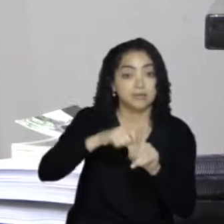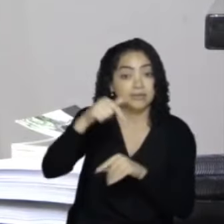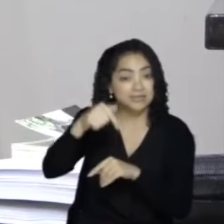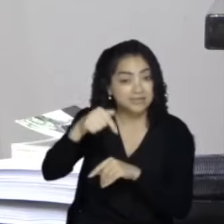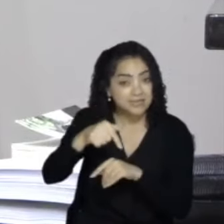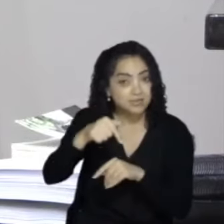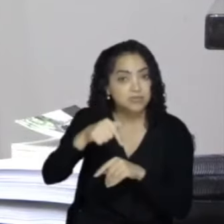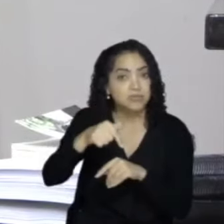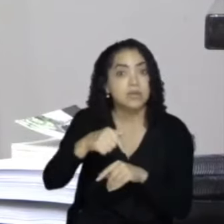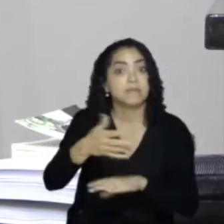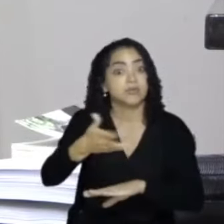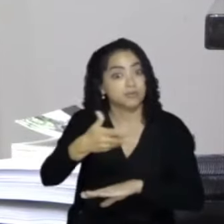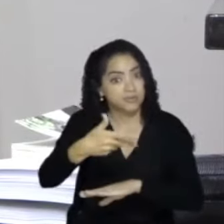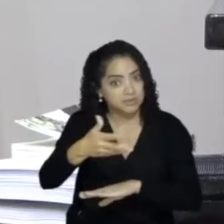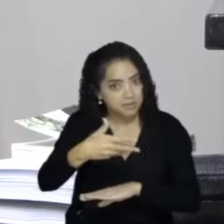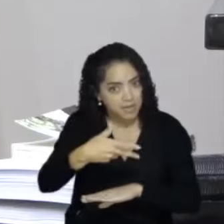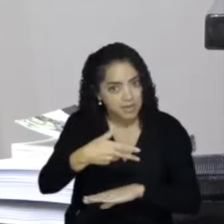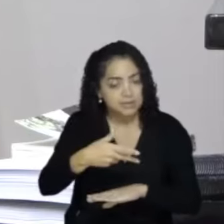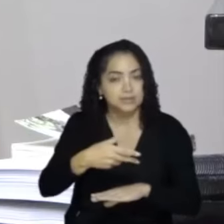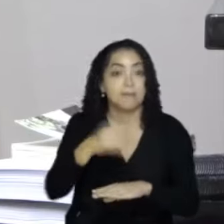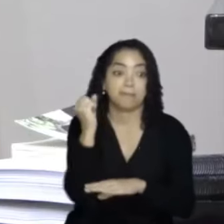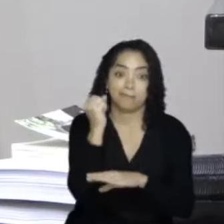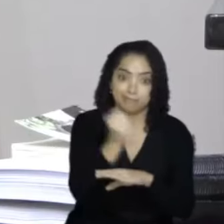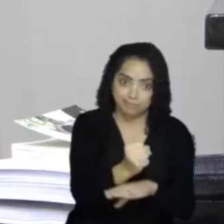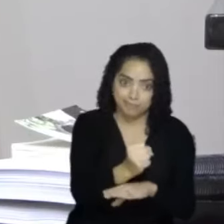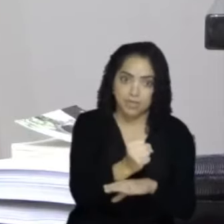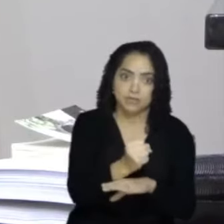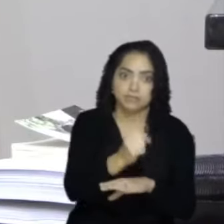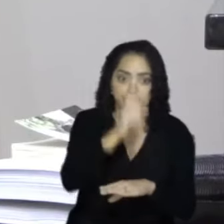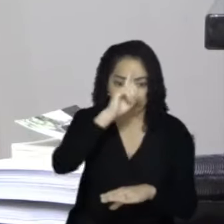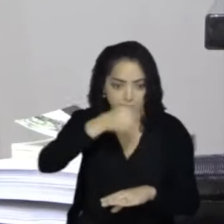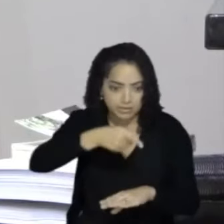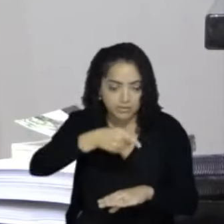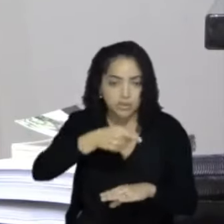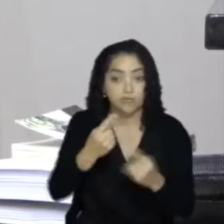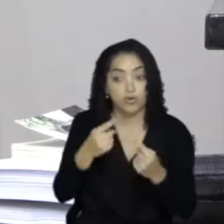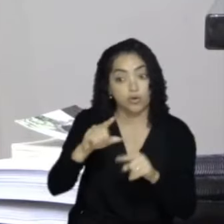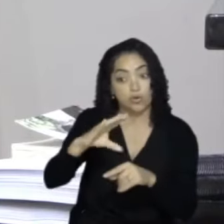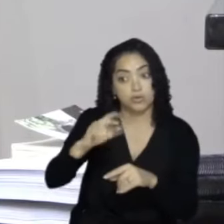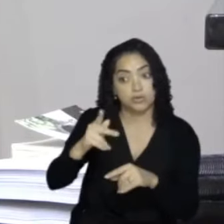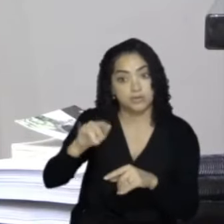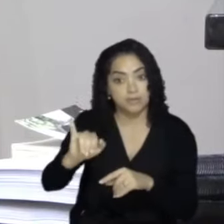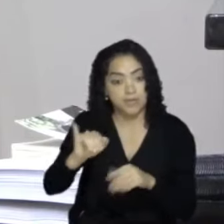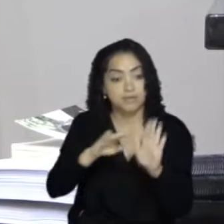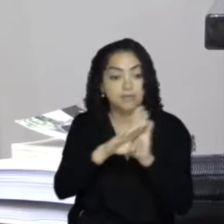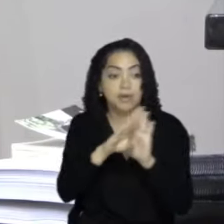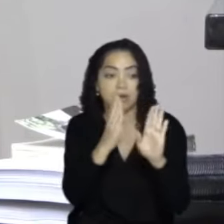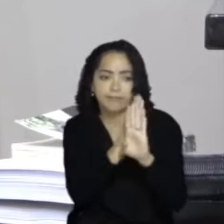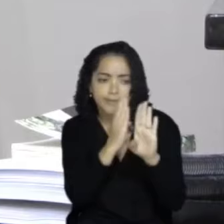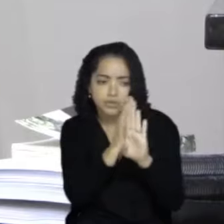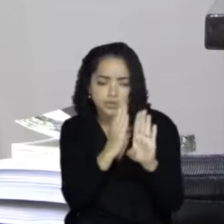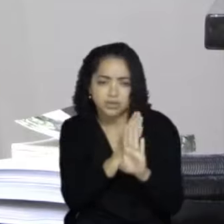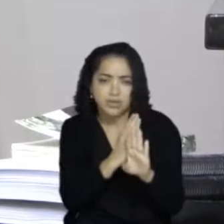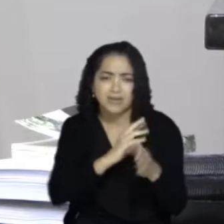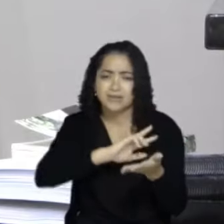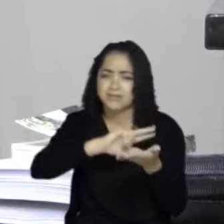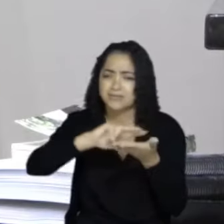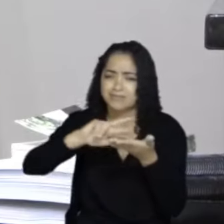mais pressa para matar um bebê de 7 meses, foi contra a CPI para investigar o caso. Então, é uma infinidade